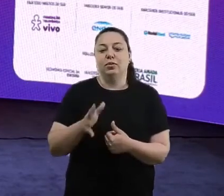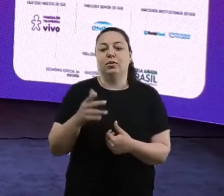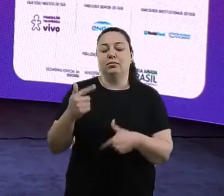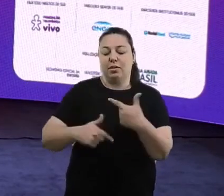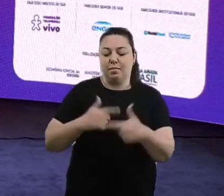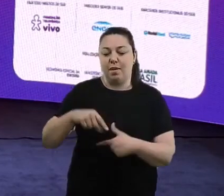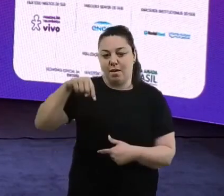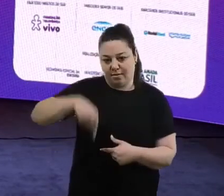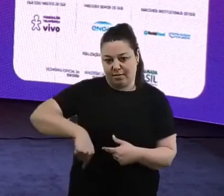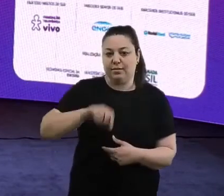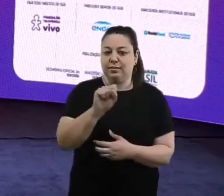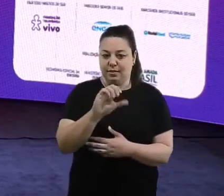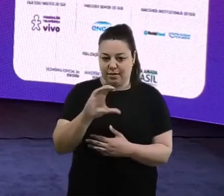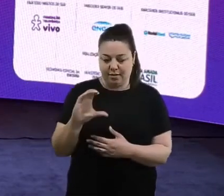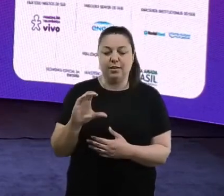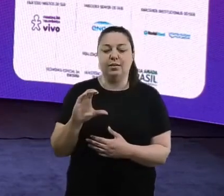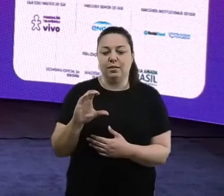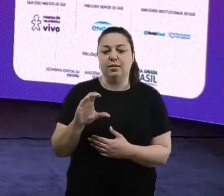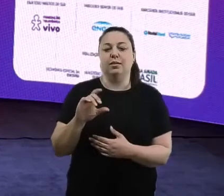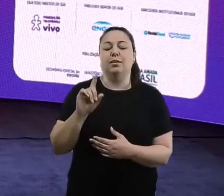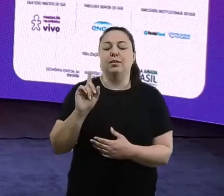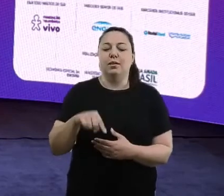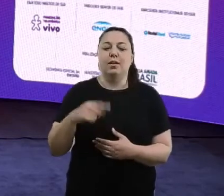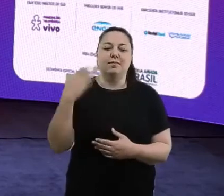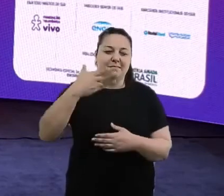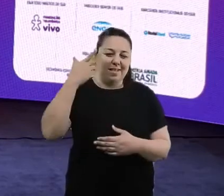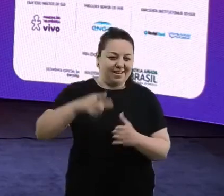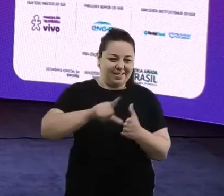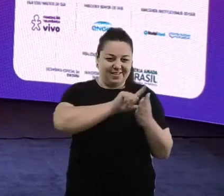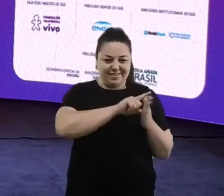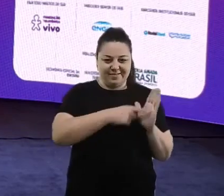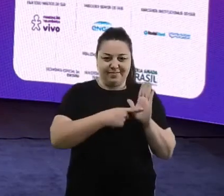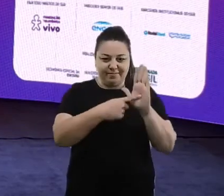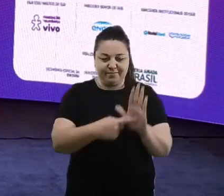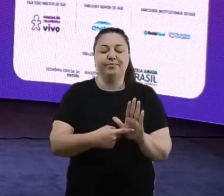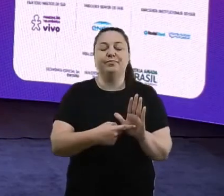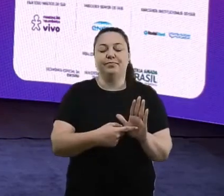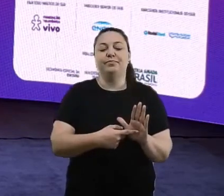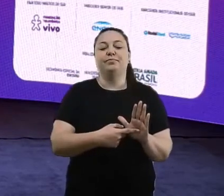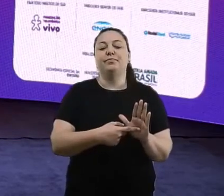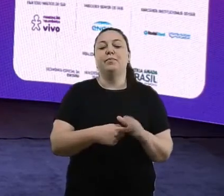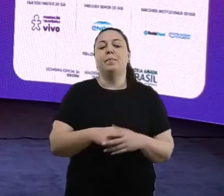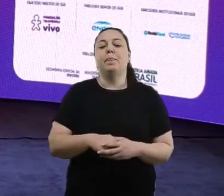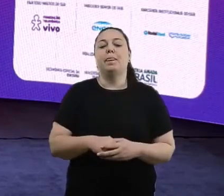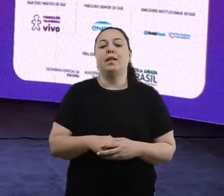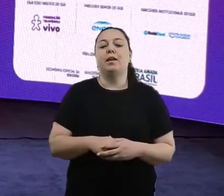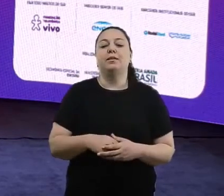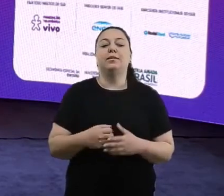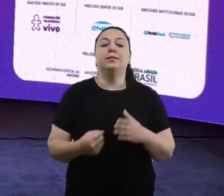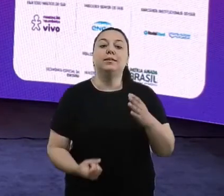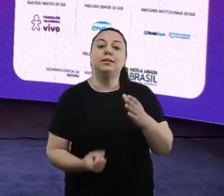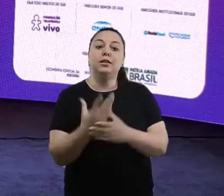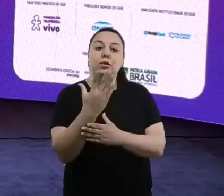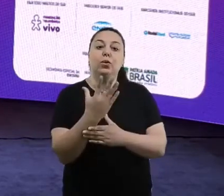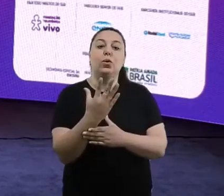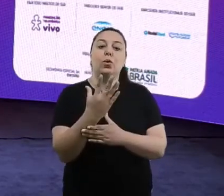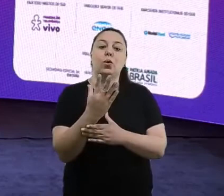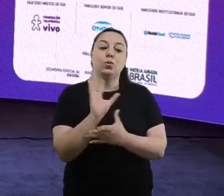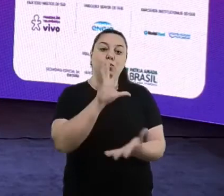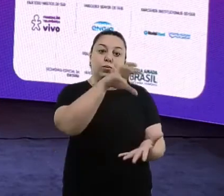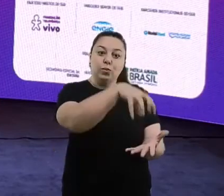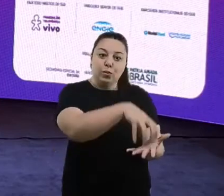Catarina, que foi um dos painéis anteriores ao nosso, que criou o Núcleo Intersetorial de Inteligência de